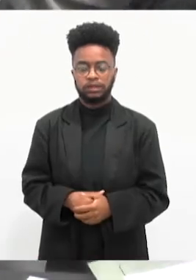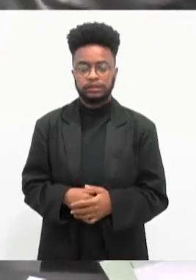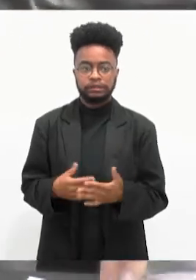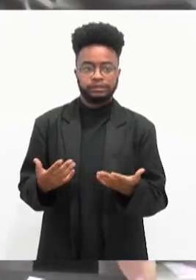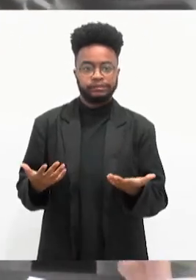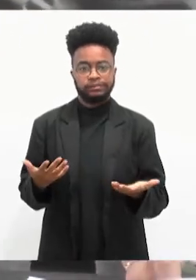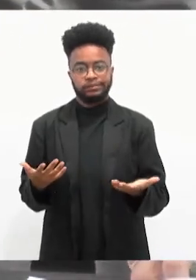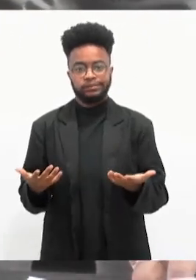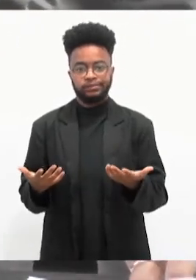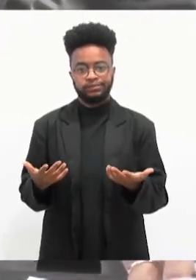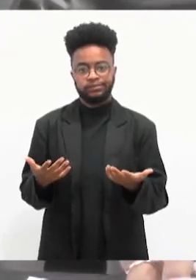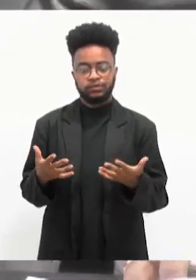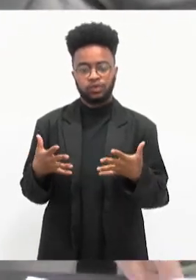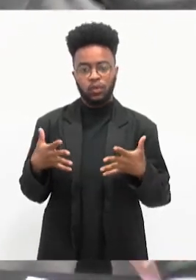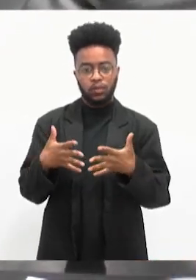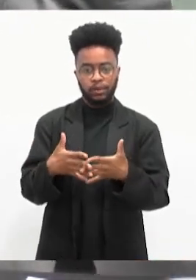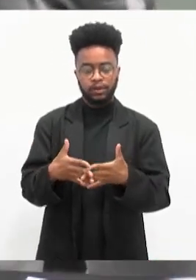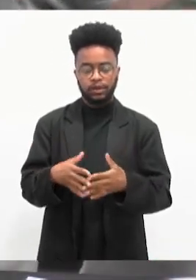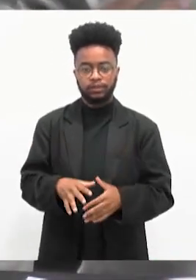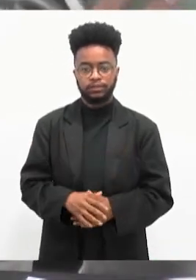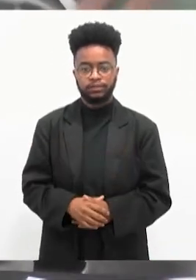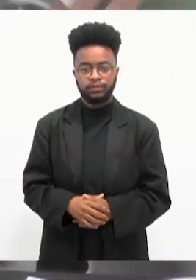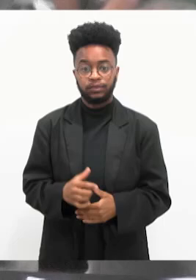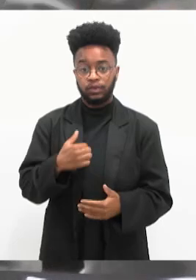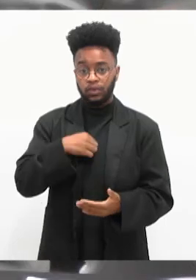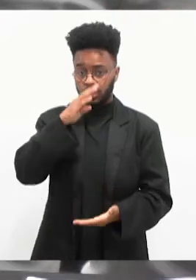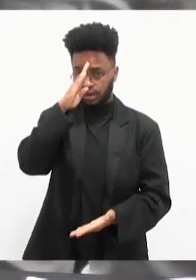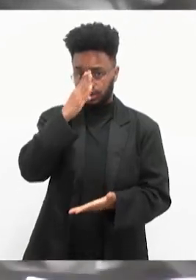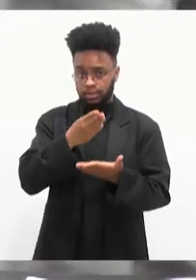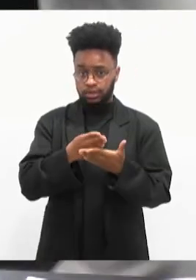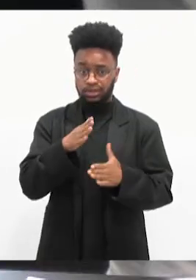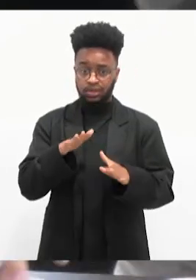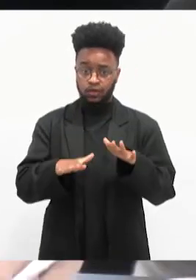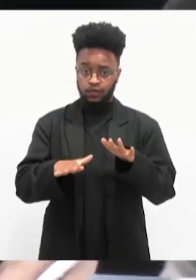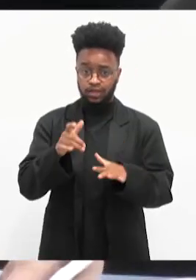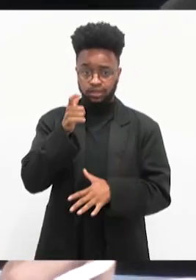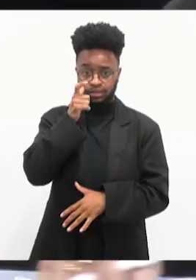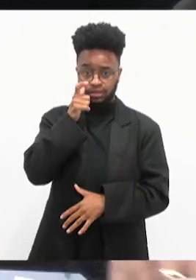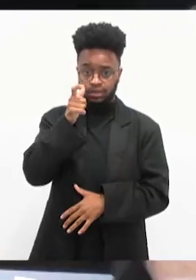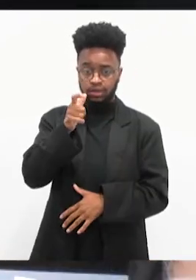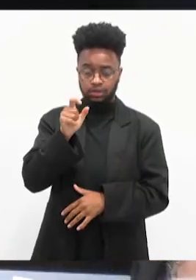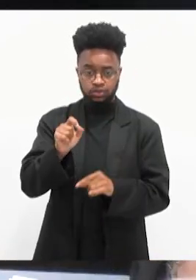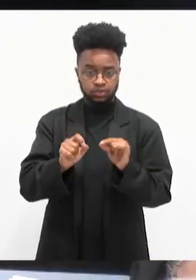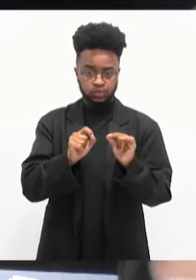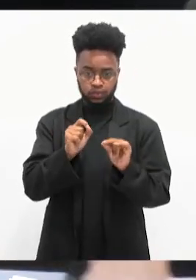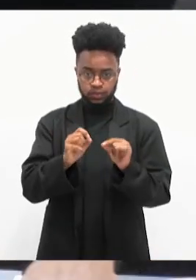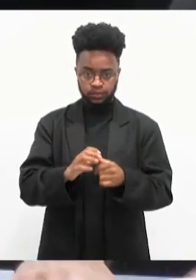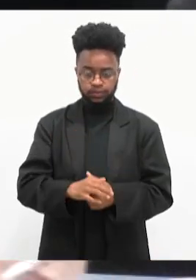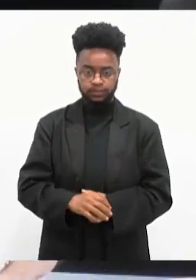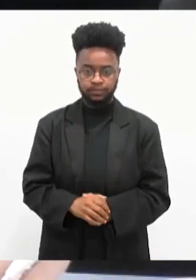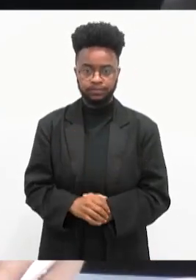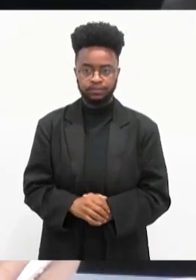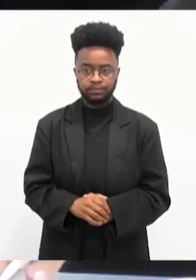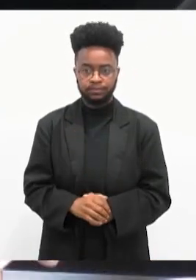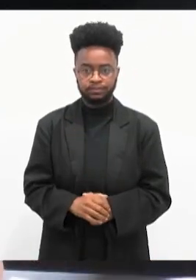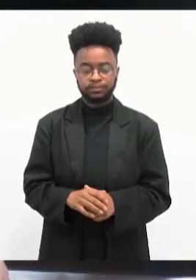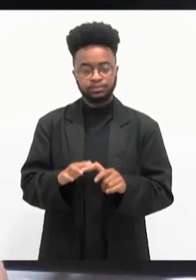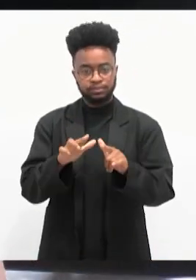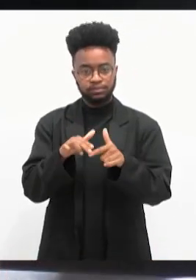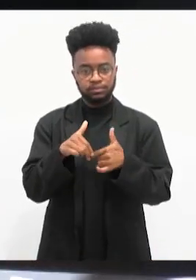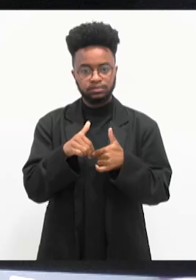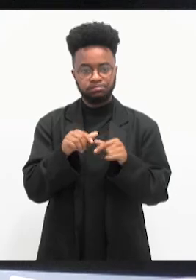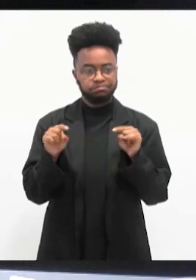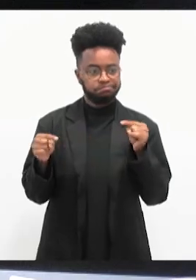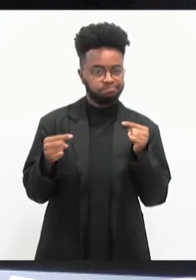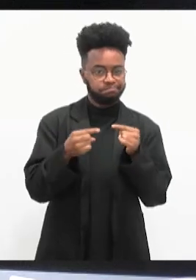polêmico. Eu acho que talvez fosse interessante, por uma questão de